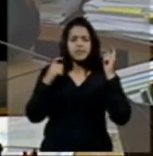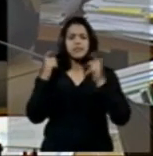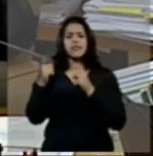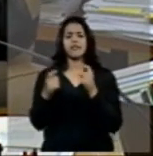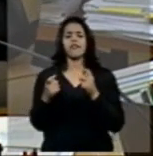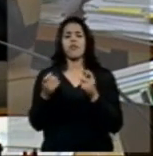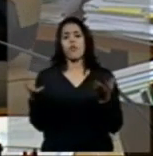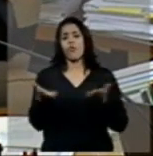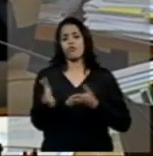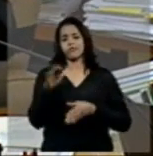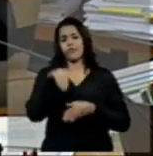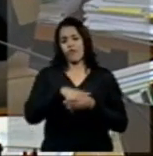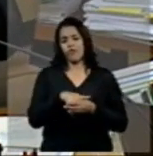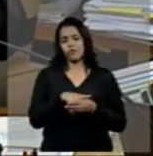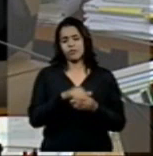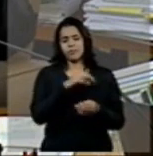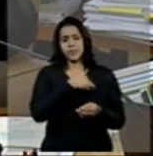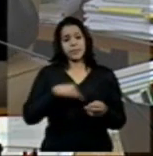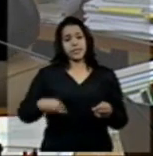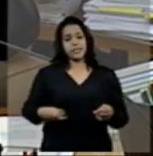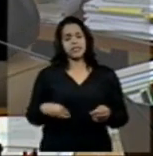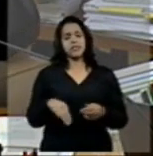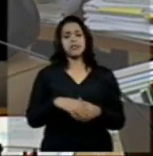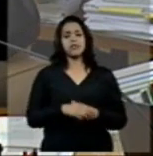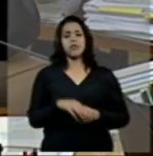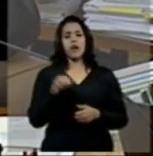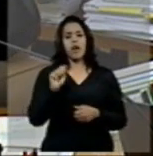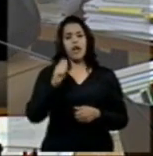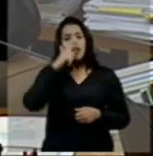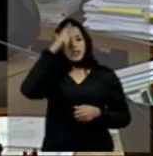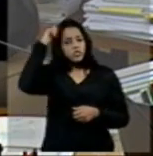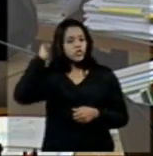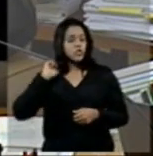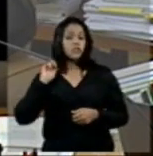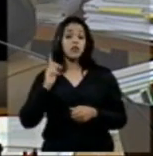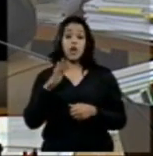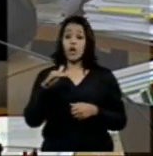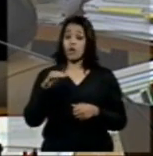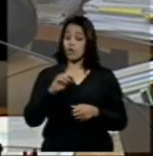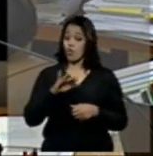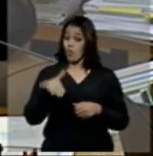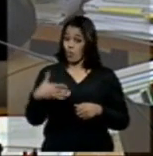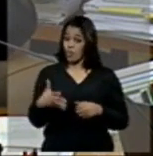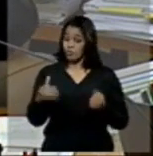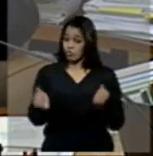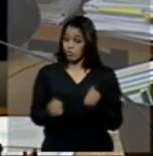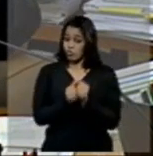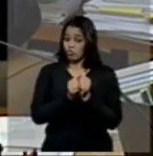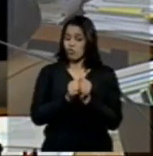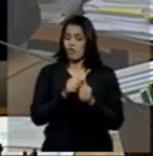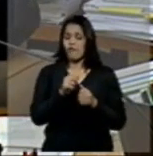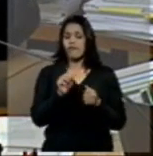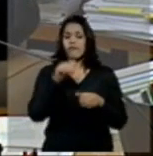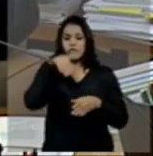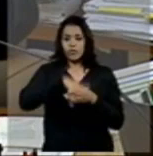no voto hoje proferido pelo ministro Alexandre de Moraes, ao acompanhar suas excelências.